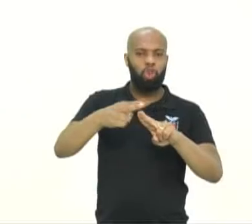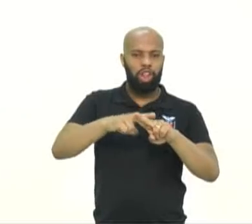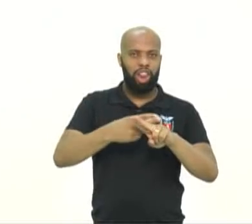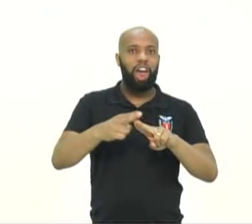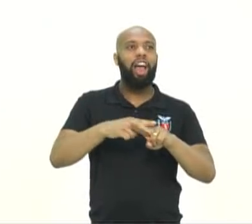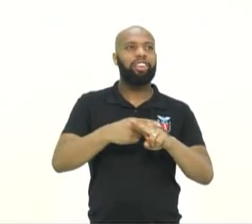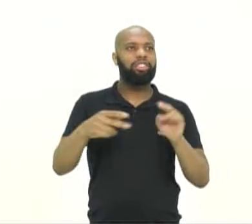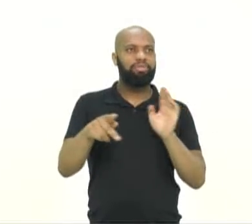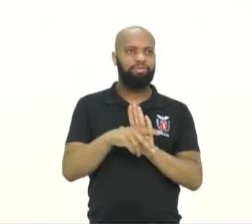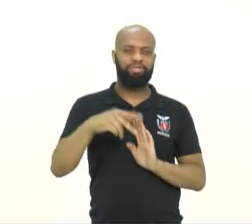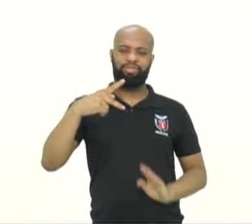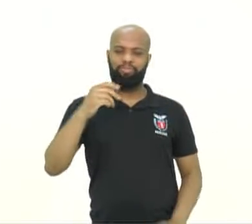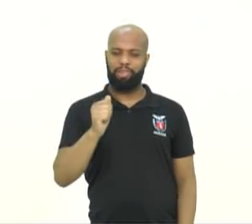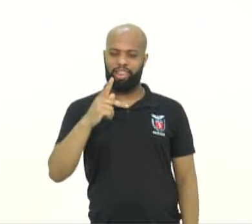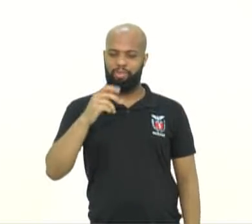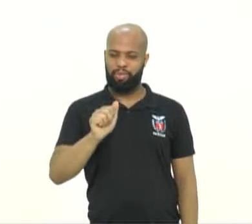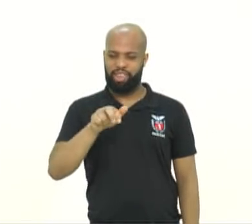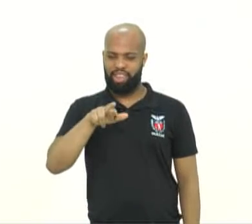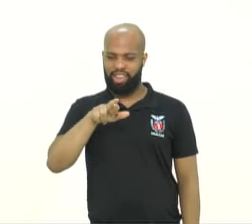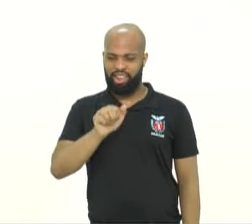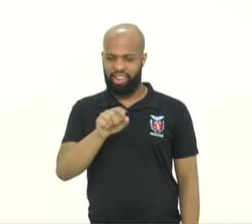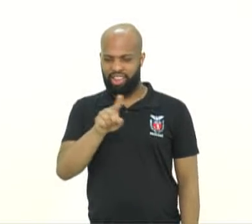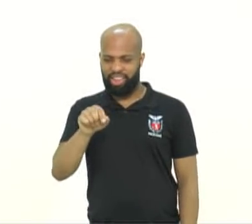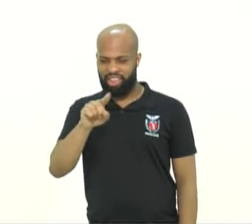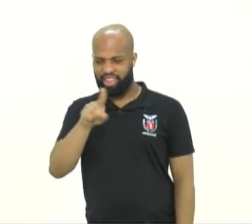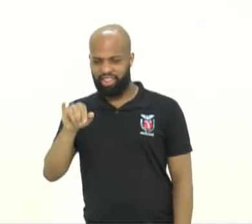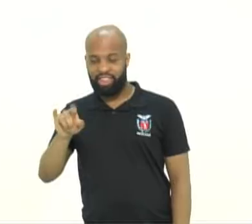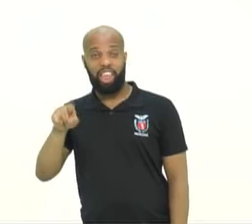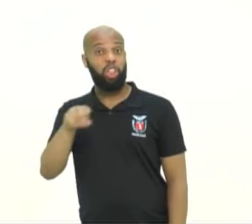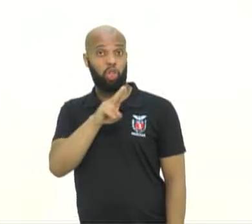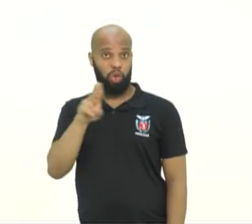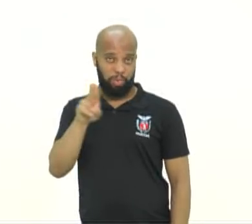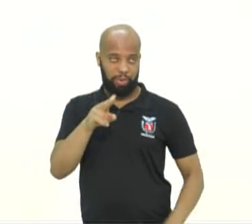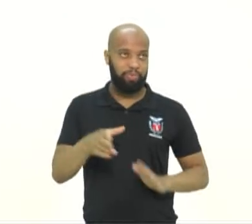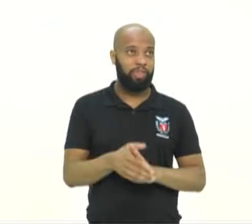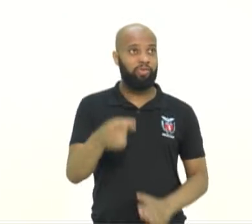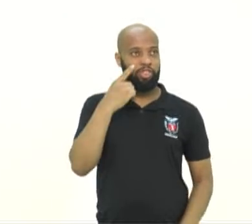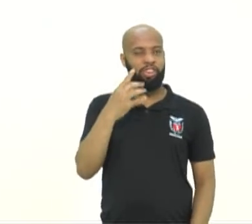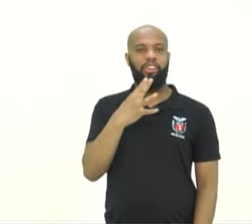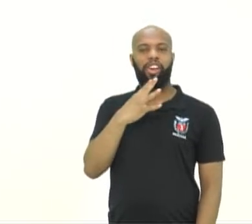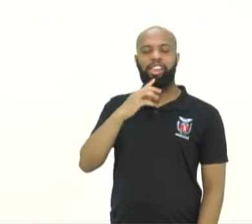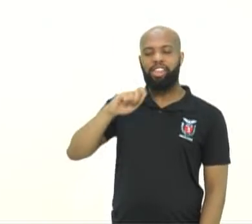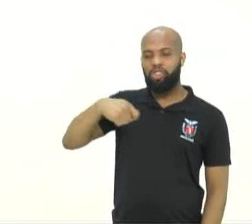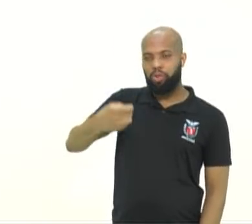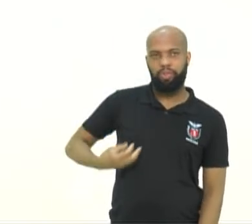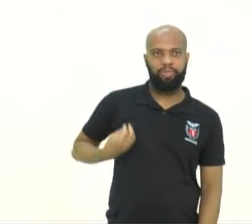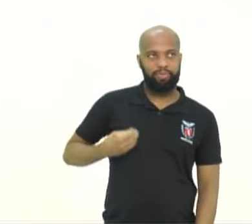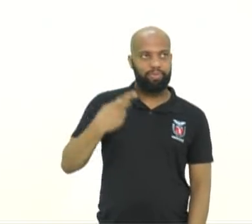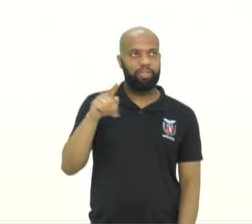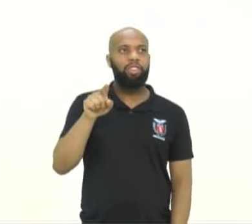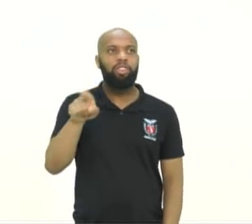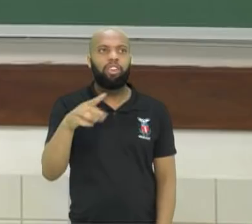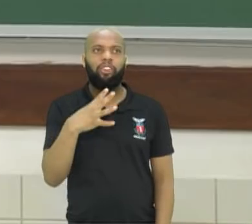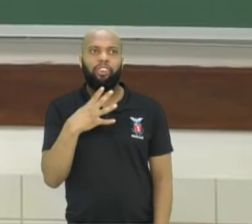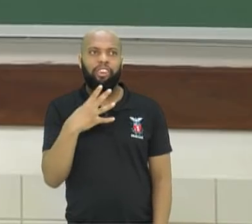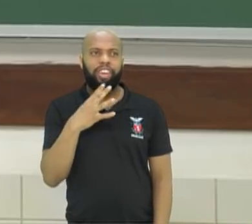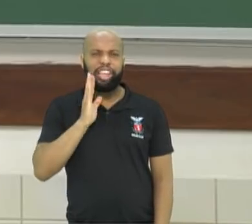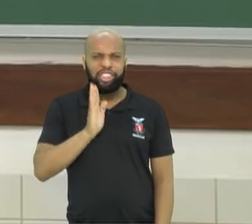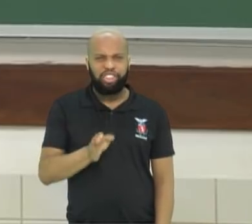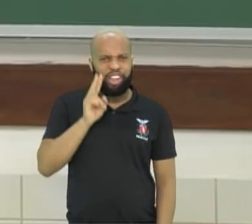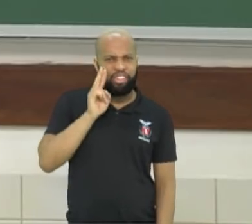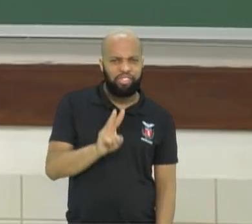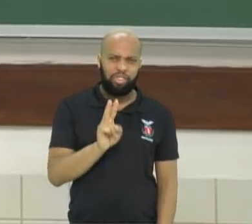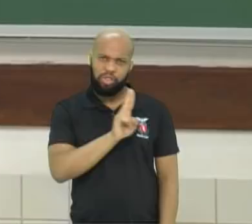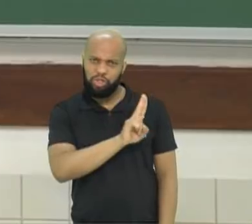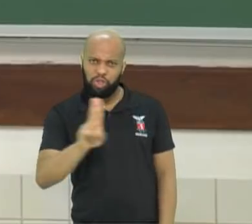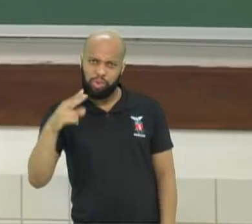que delícia, que legal. Vamos conhecer um pouquinho da vida dele? Então vamos lá. Do you know Vicky Muniz? Você já tinha ouvido